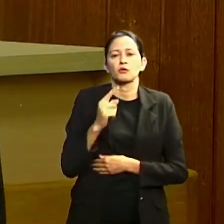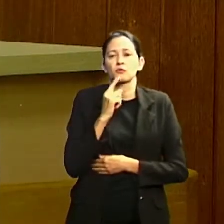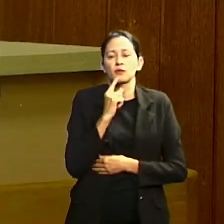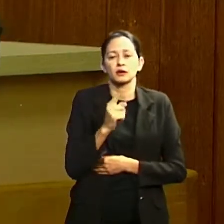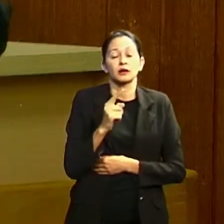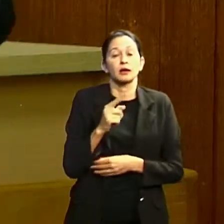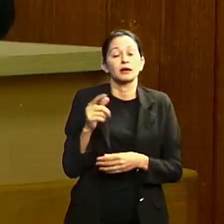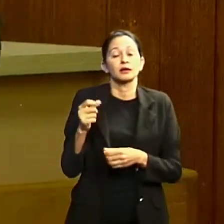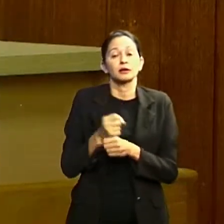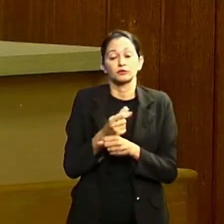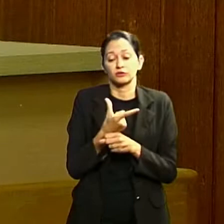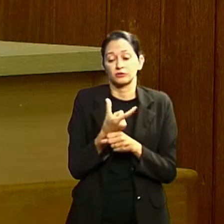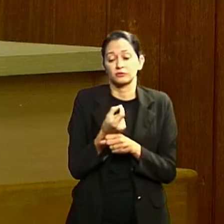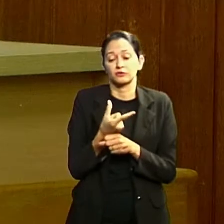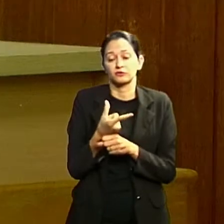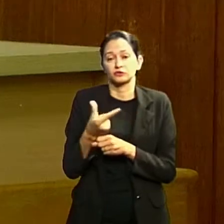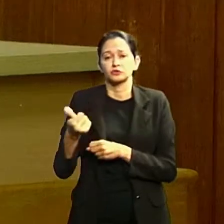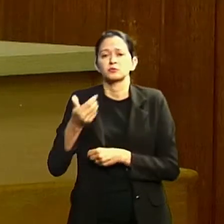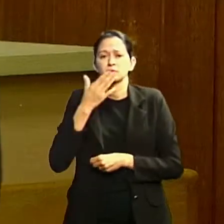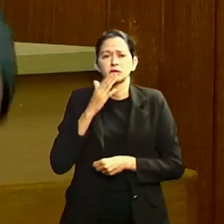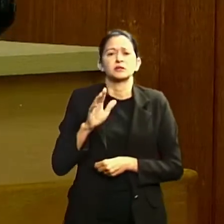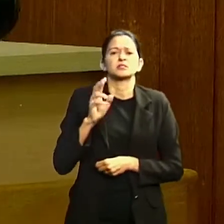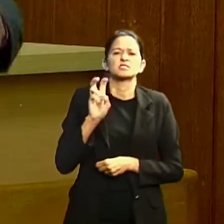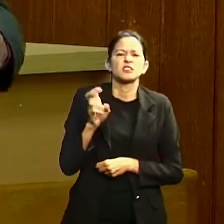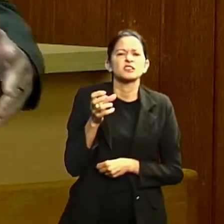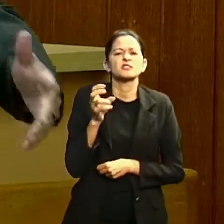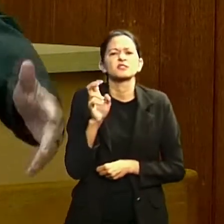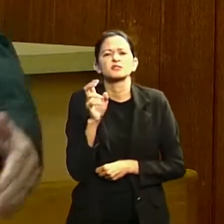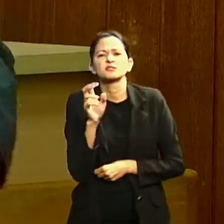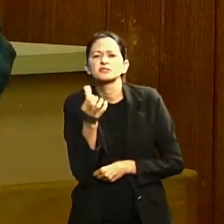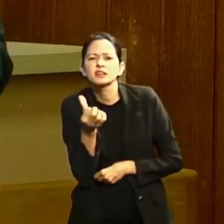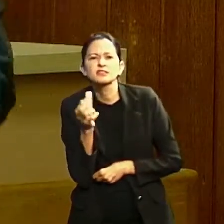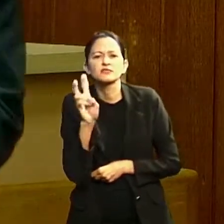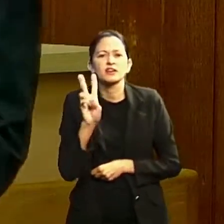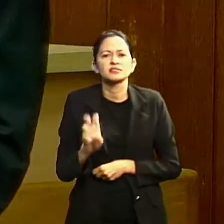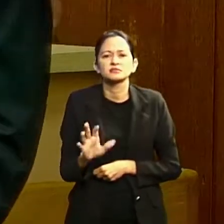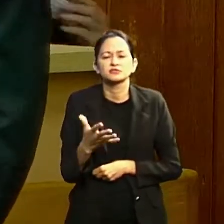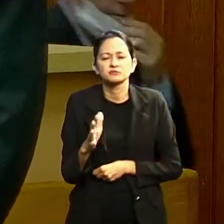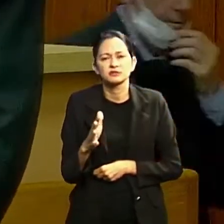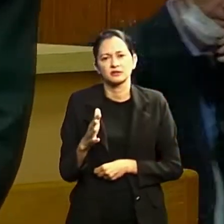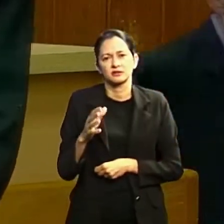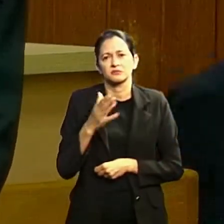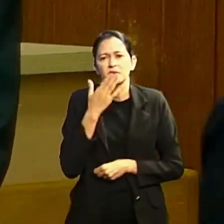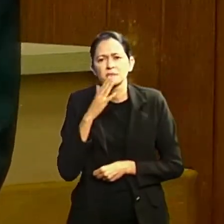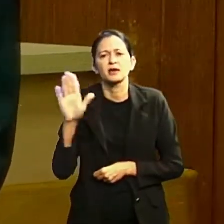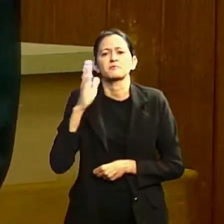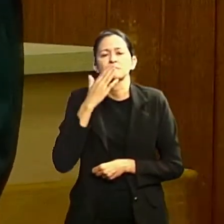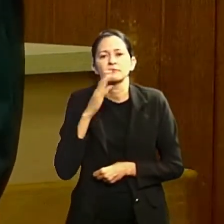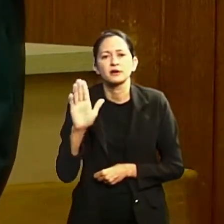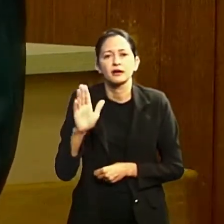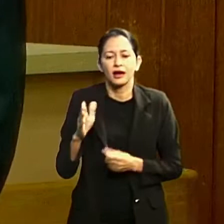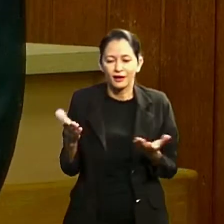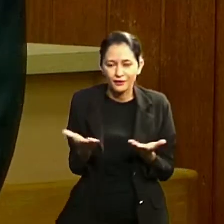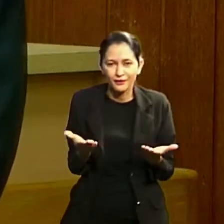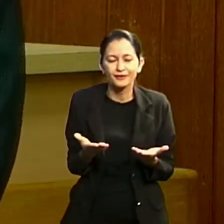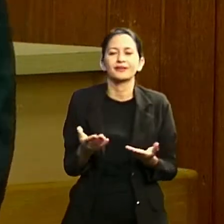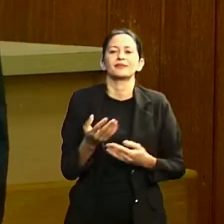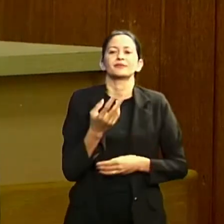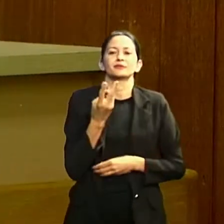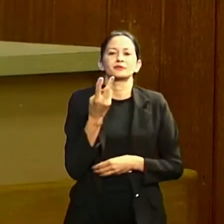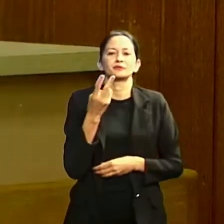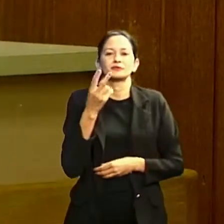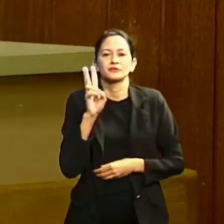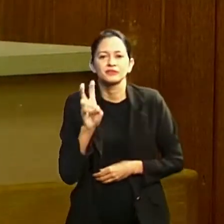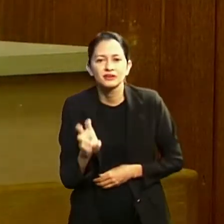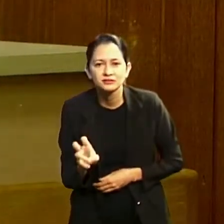5 ou 6 vezes que ele disse que pagaria. E agora, mais recentemente, só este ano, já 2 vezes que